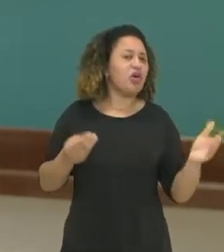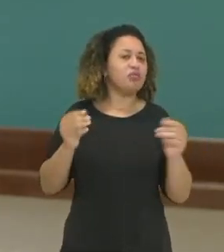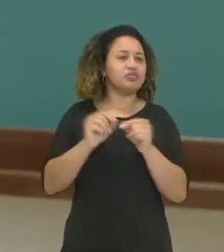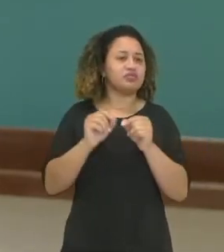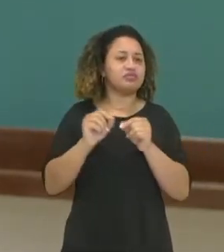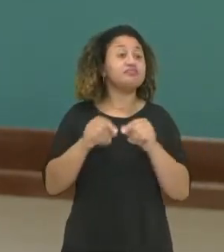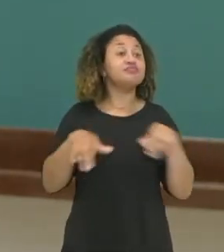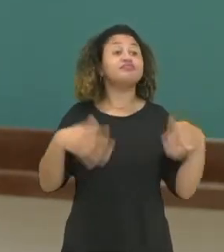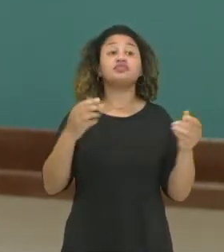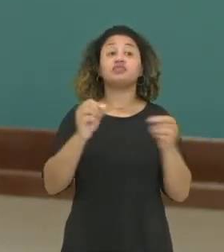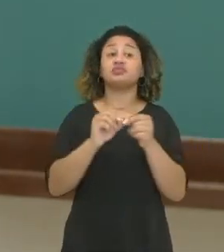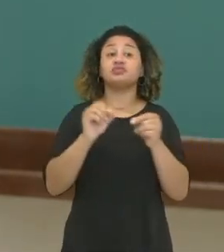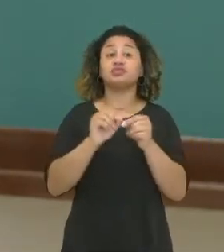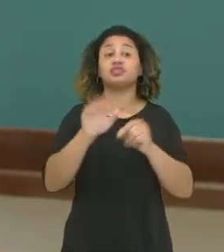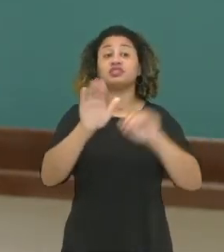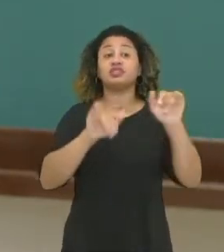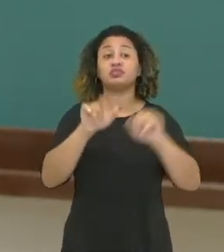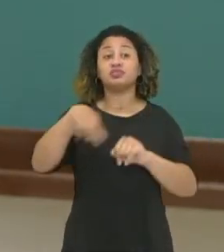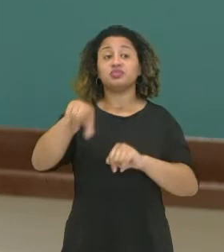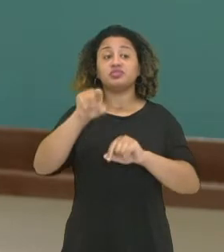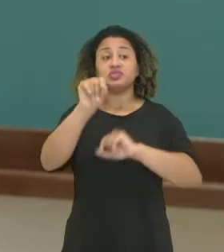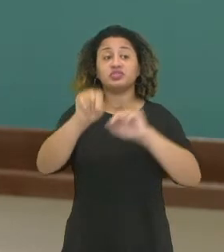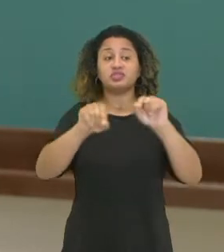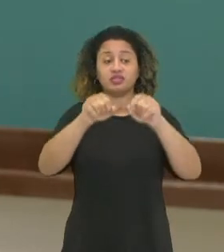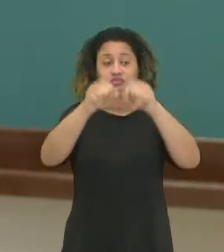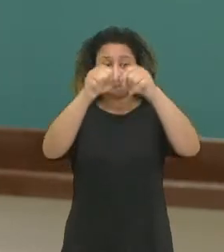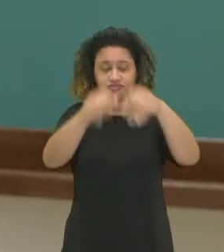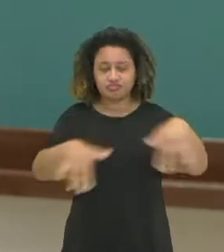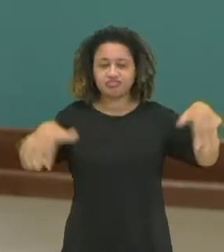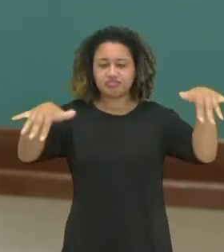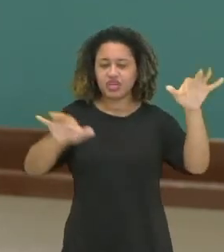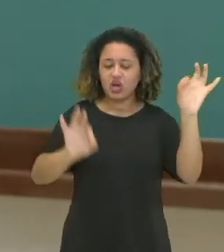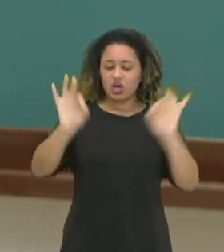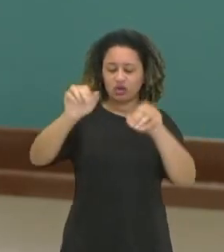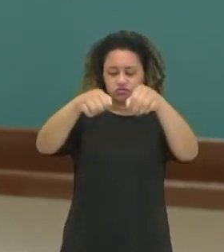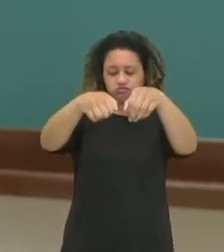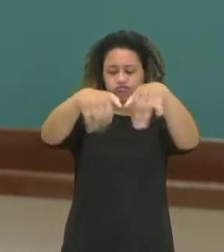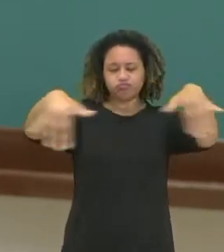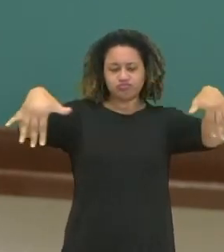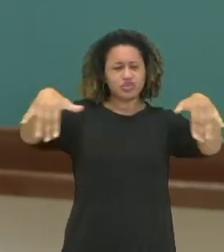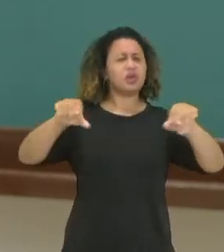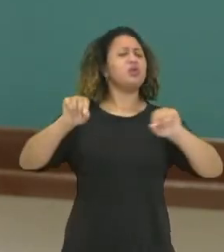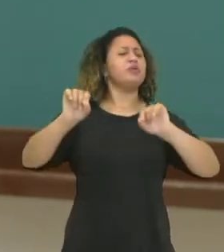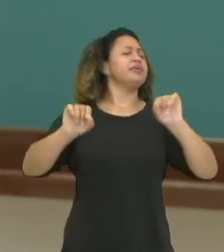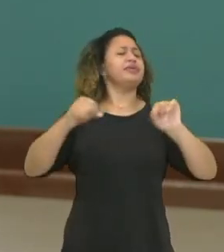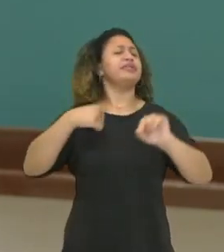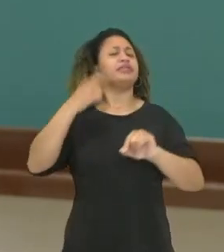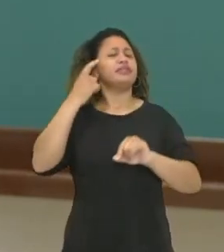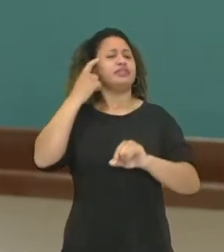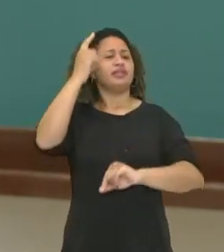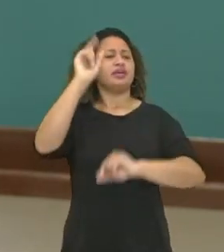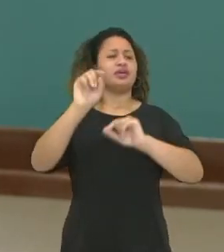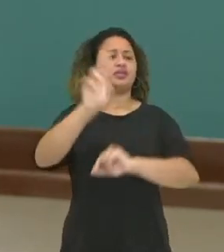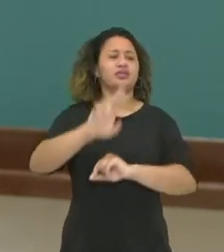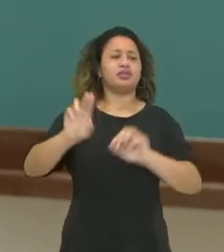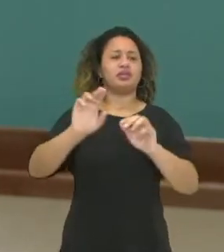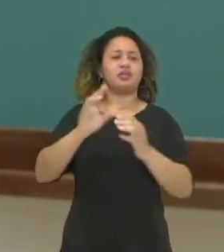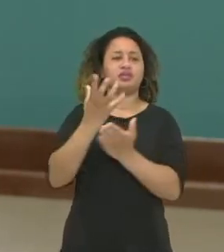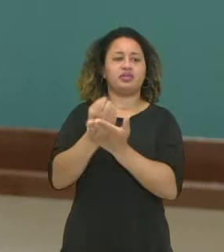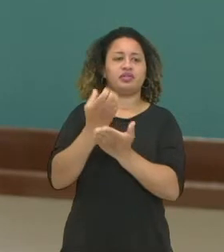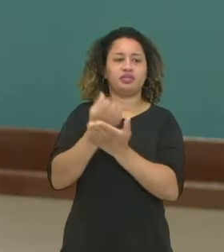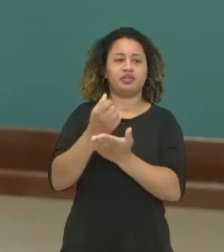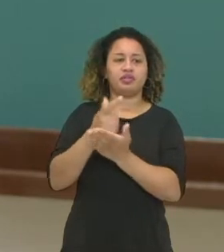esse registro? Te convido a fazer um mapa mental. Então, qual que é a ideia, né? Utilizar o aplicativo